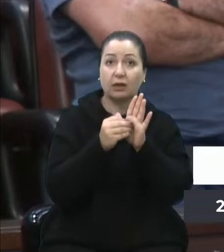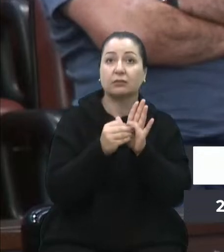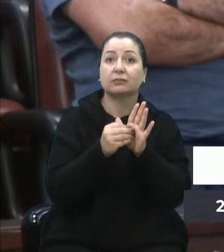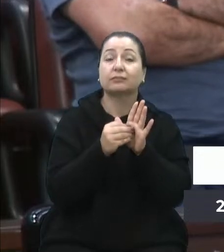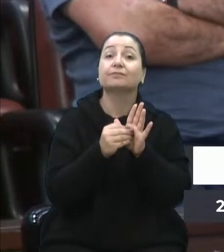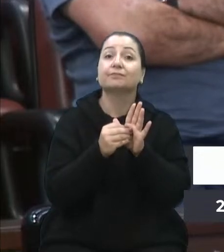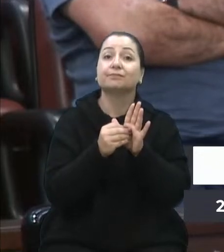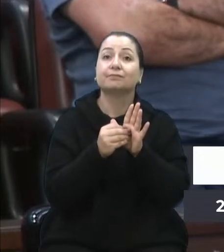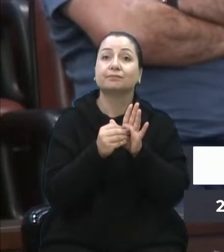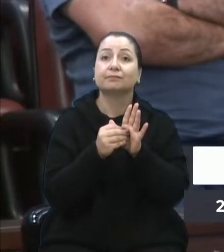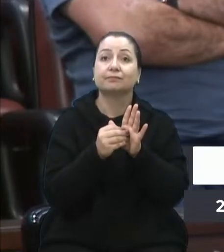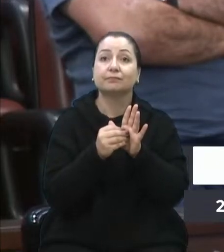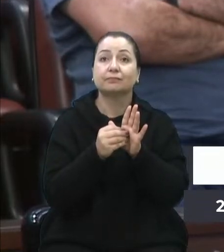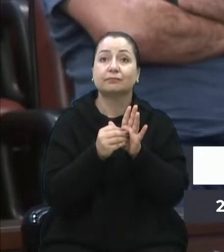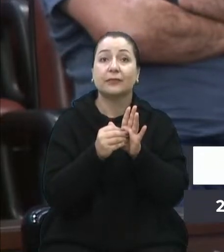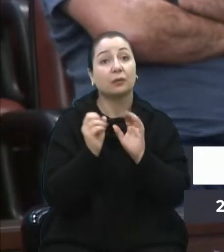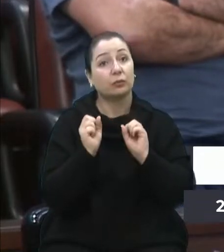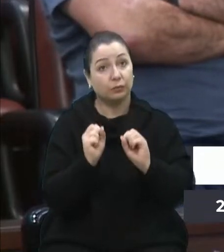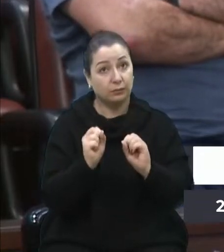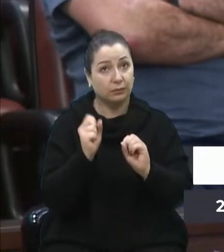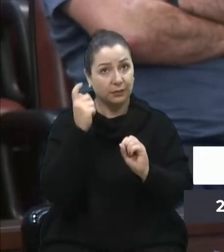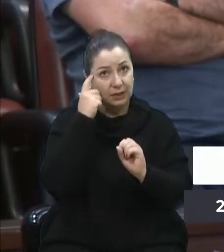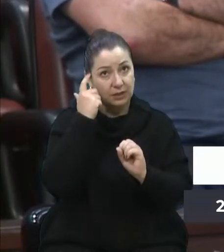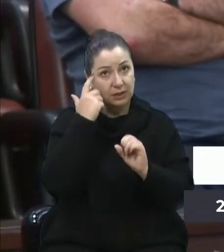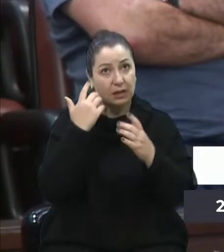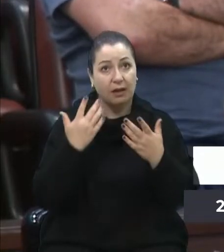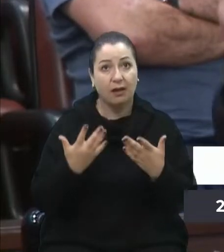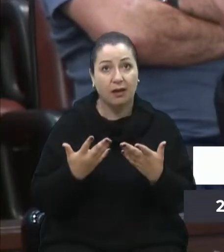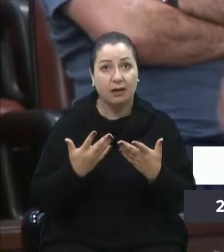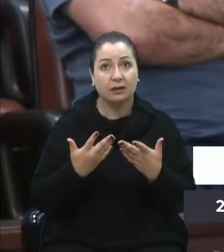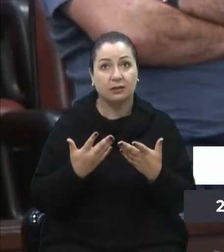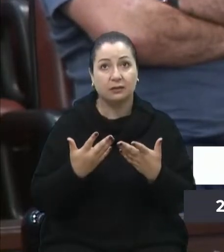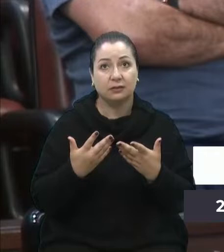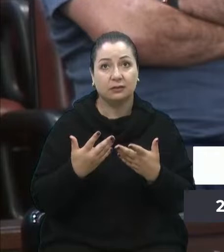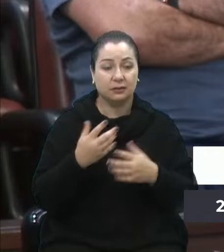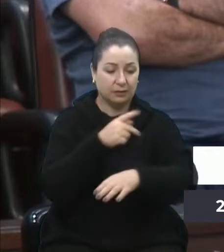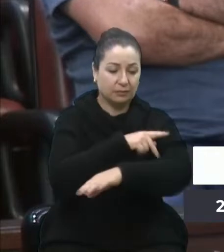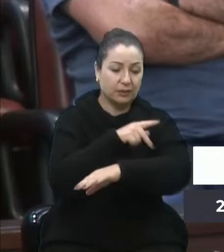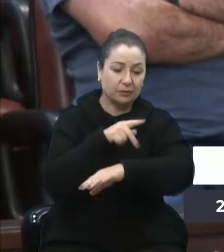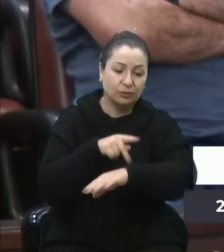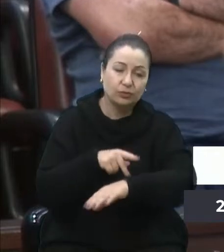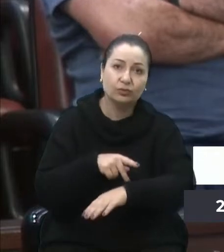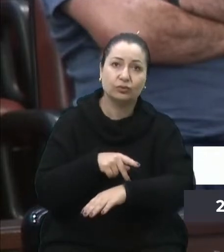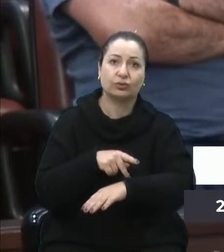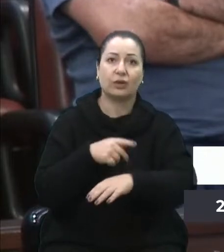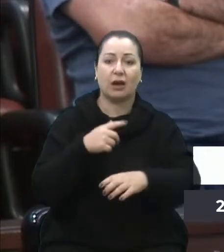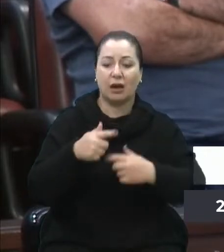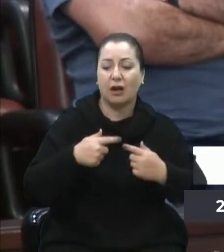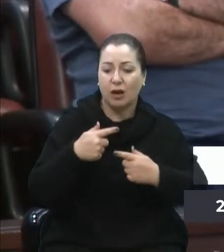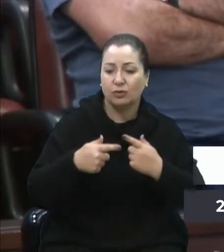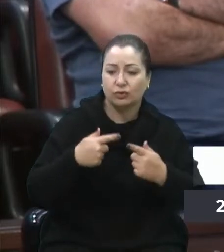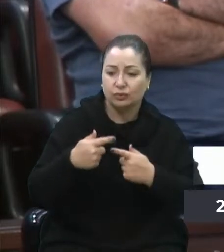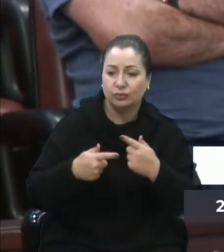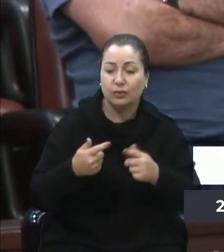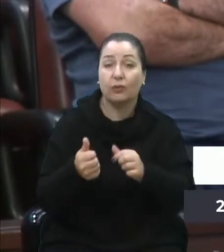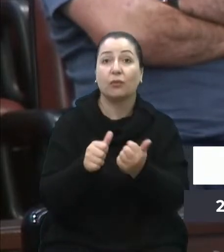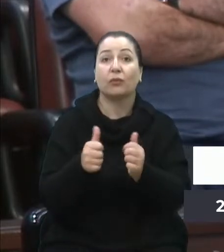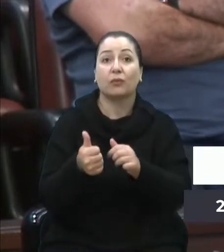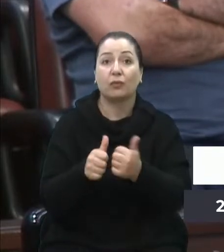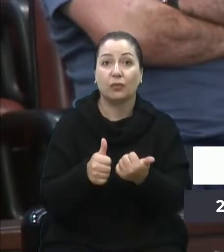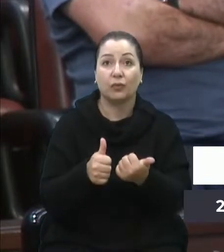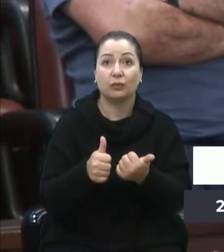é de poder pensar que a pedagogia, a gestão, enfim, a qualificação,